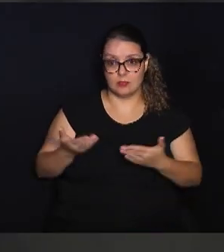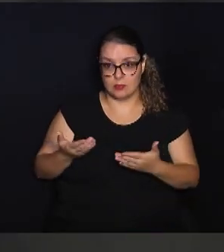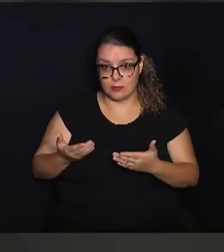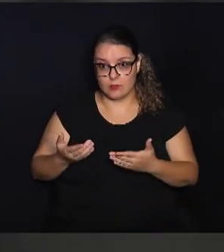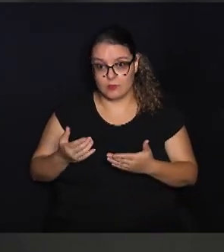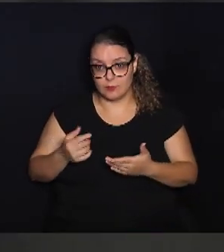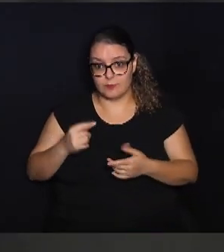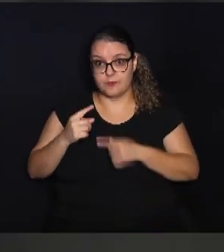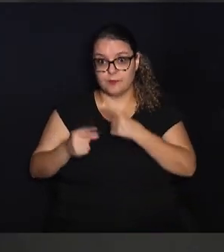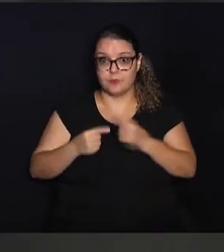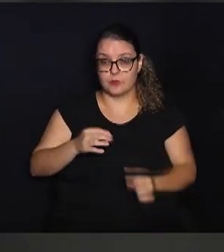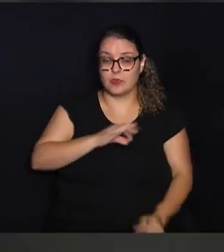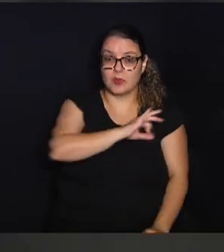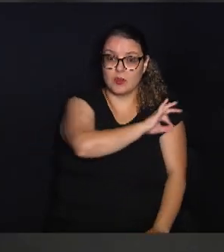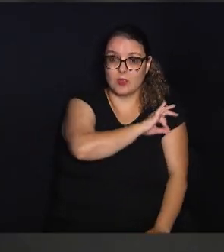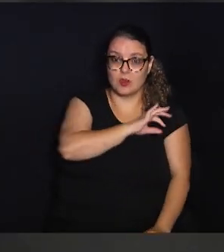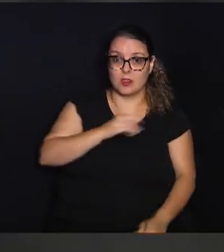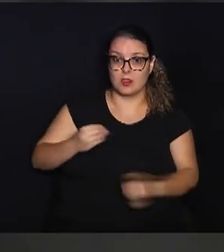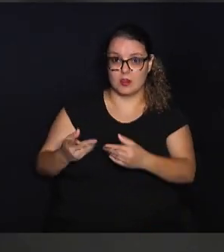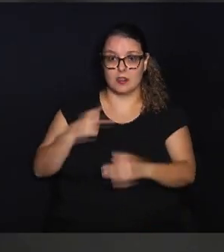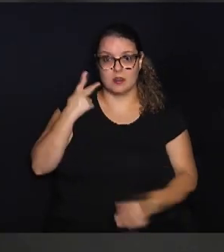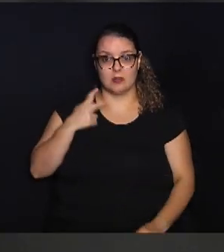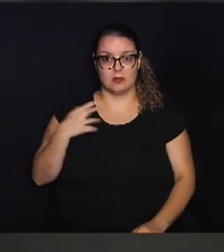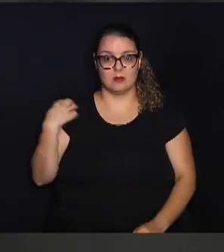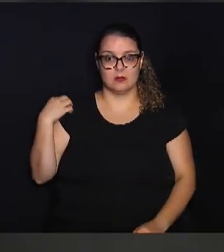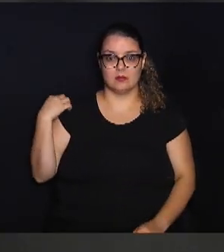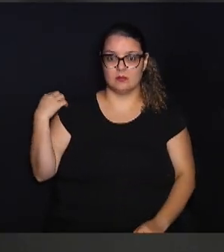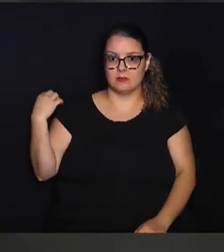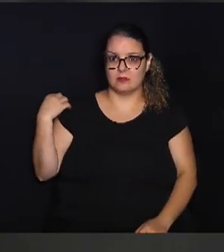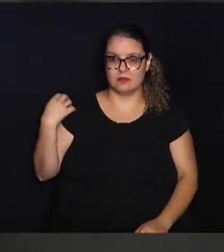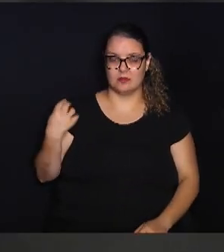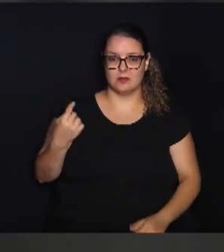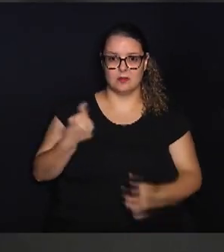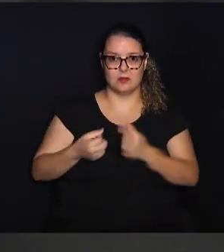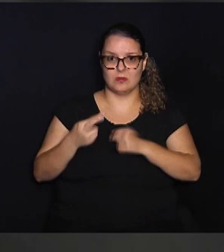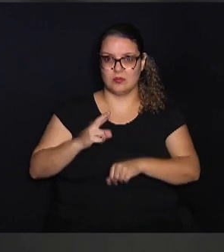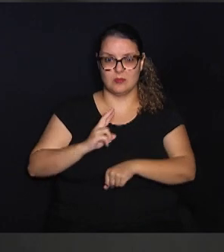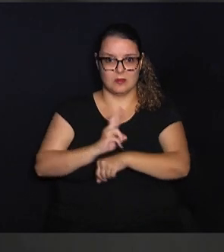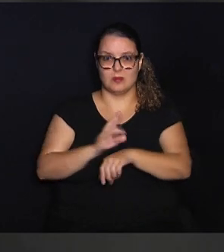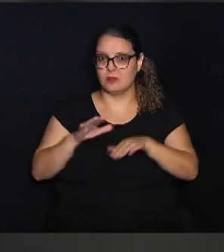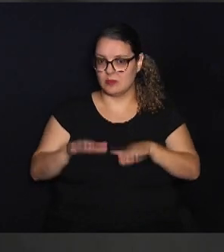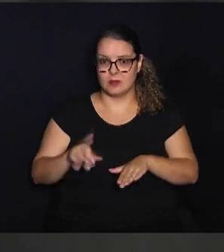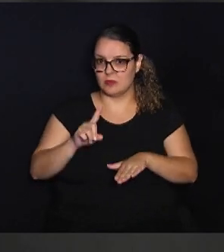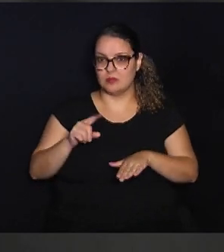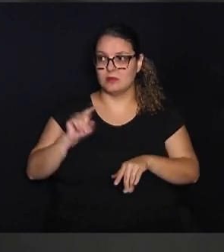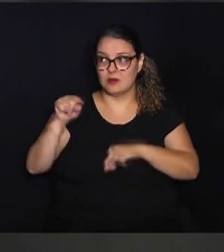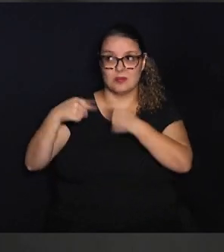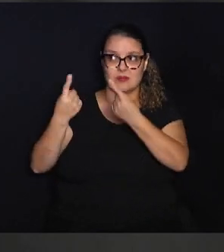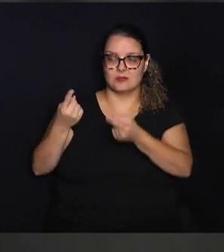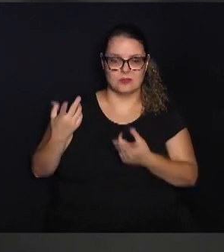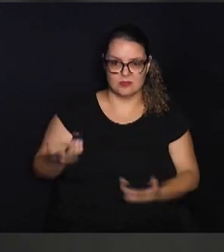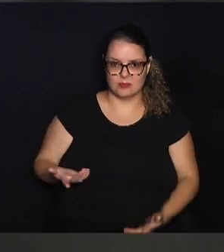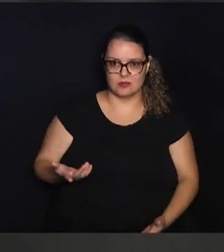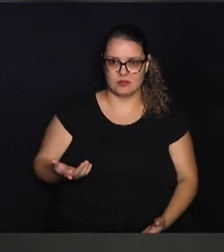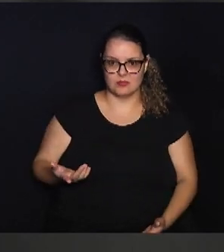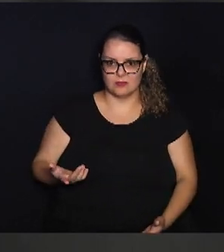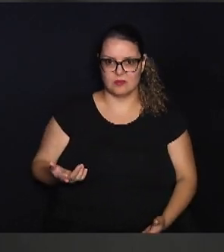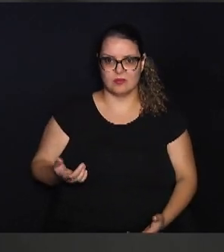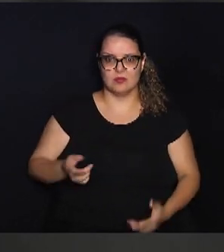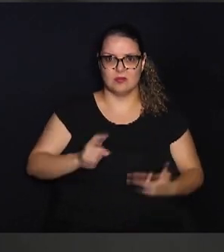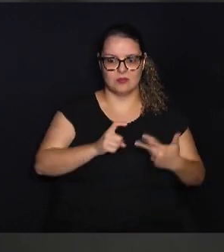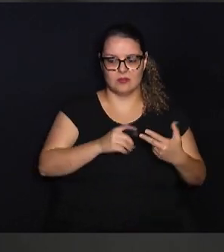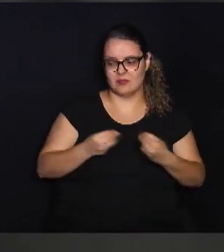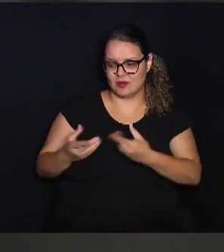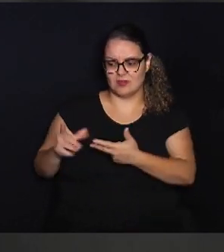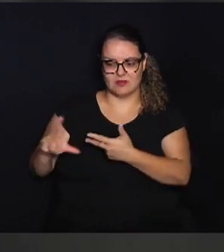da prefeitura para dar na mão de vereador, o recurso está no município, não está vindo de fora. Então você vai tirar do executivo para dar para o